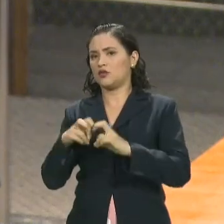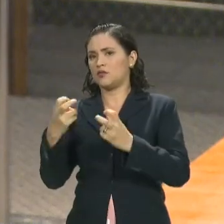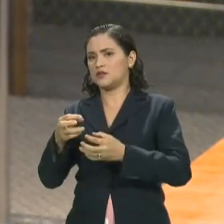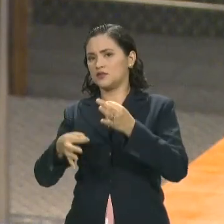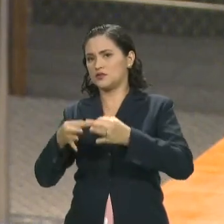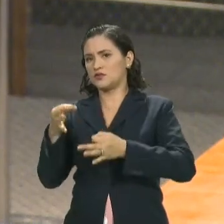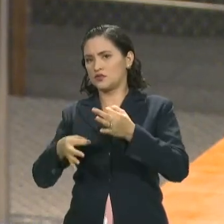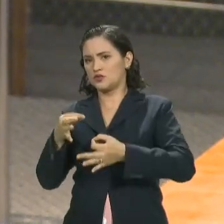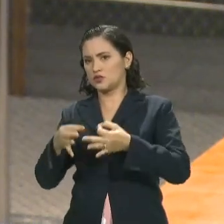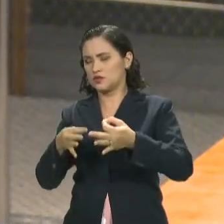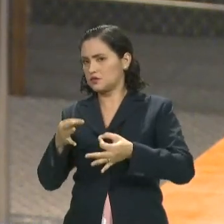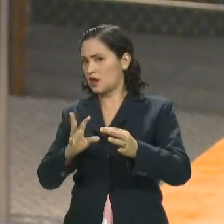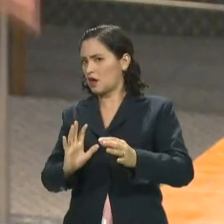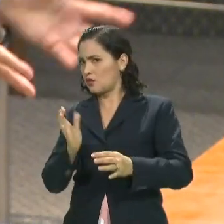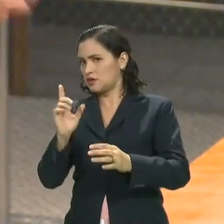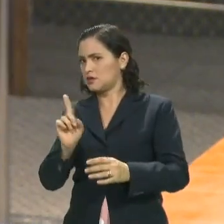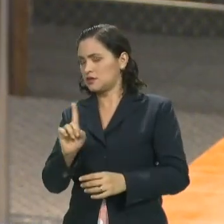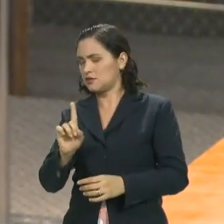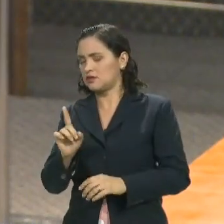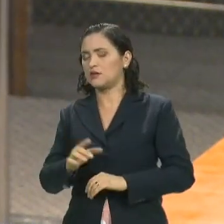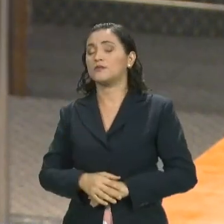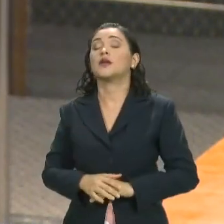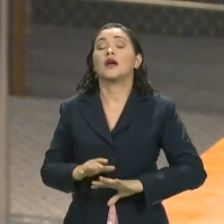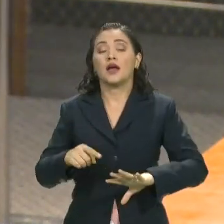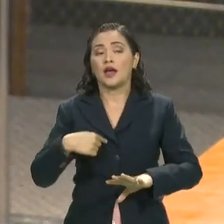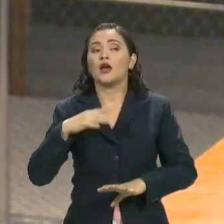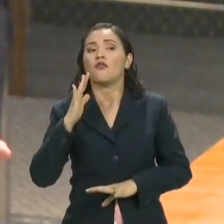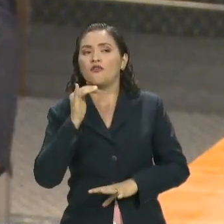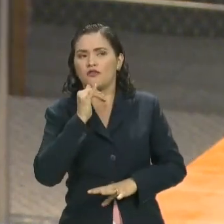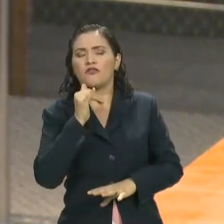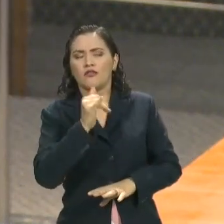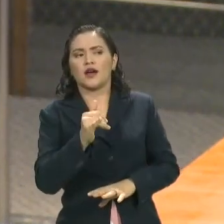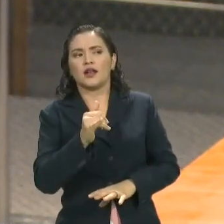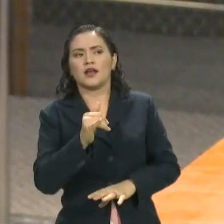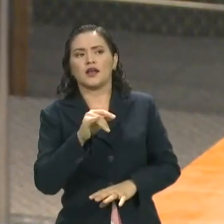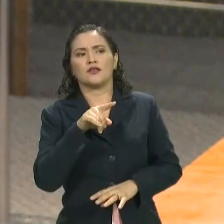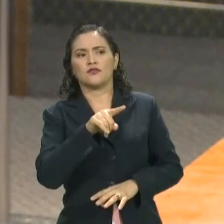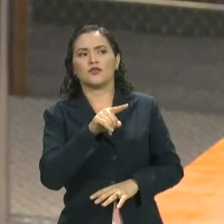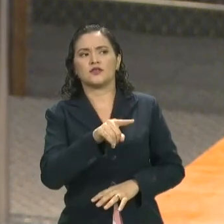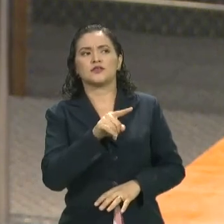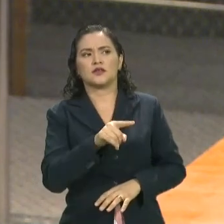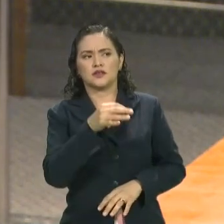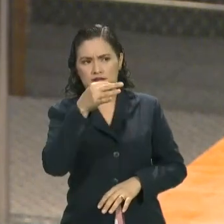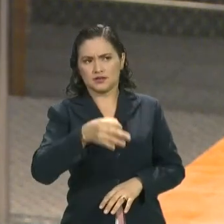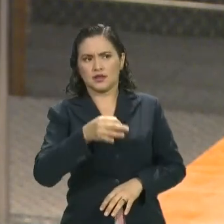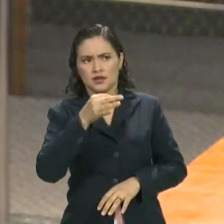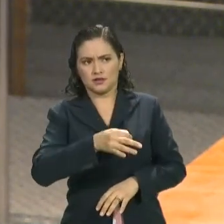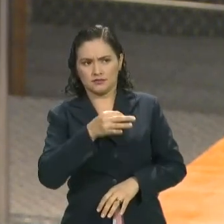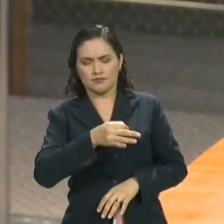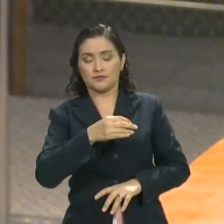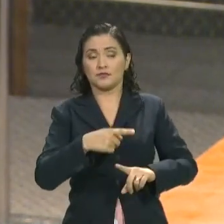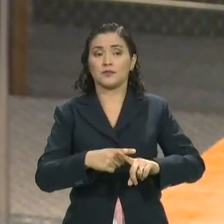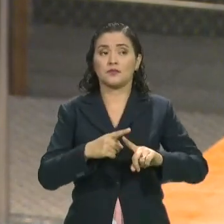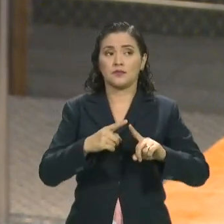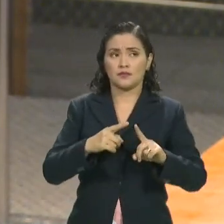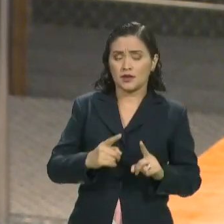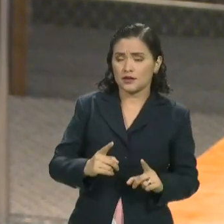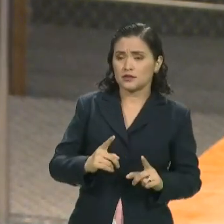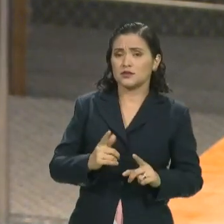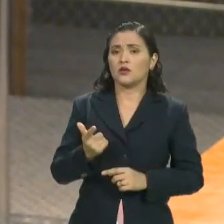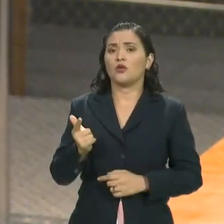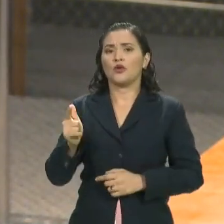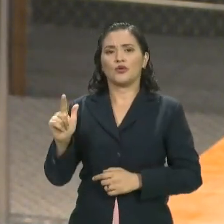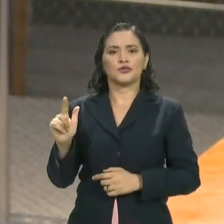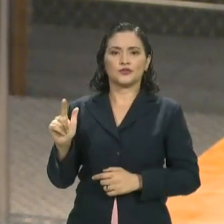está errada essa casa. Porque só agora esse regimento está errado. O que que houve? O conhecimento jurídico só foi